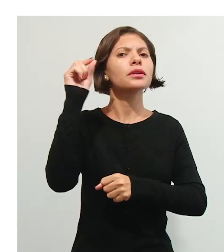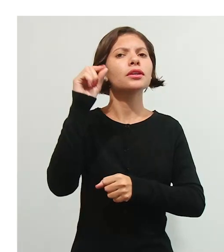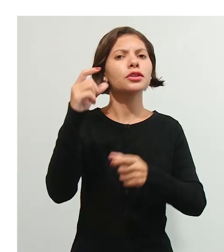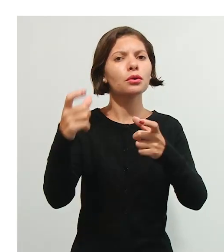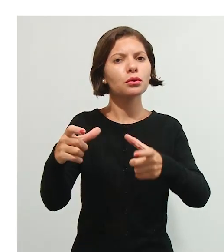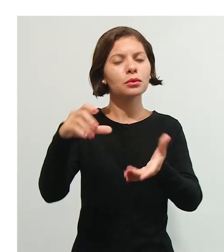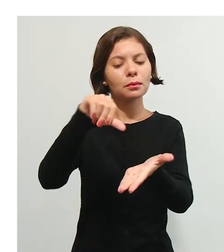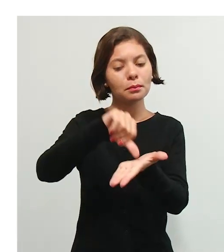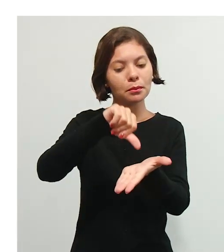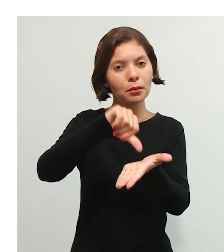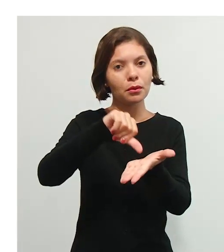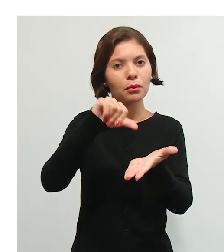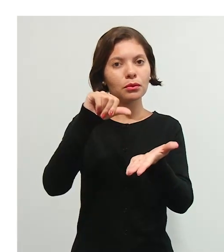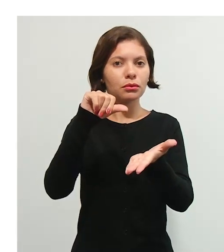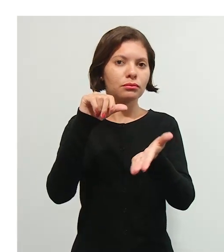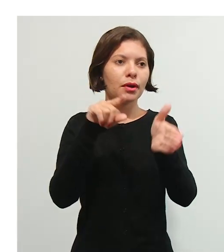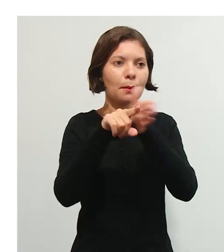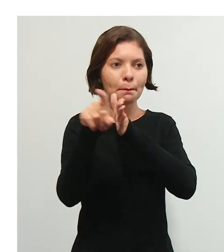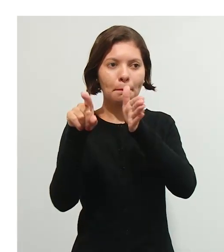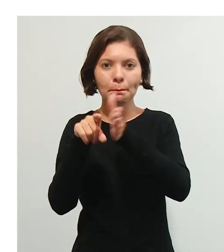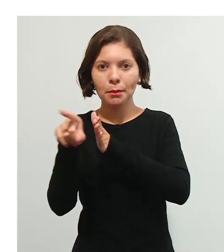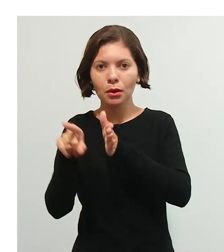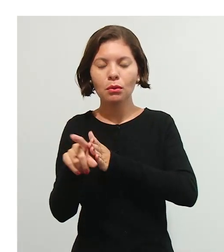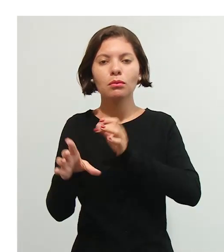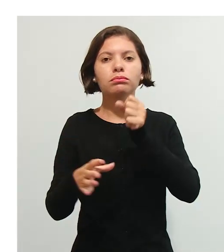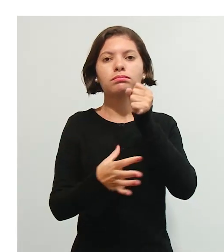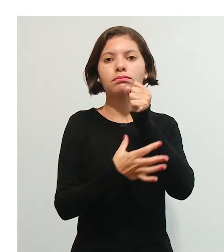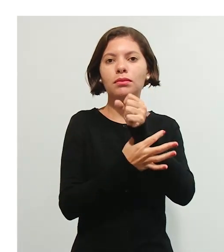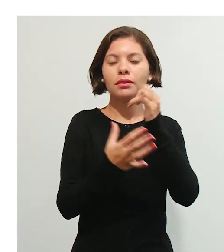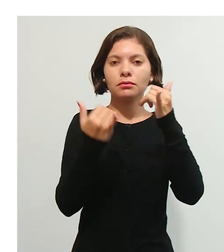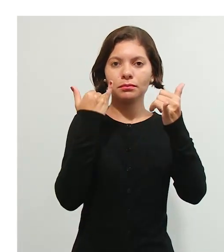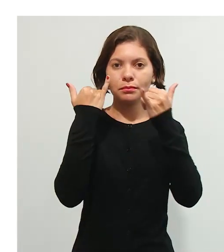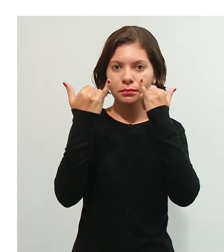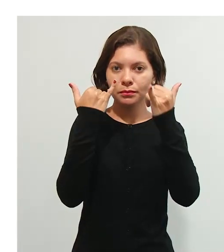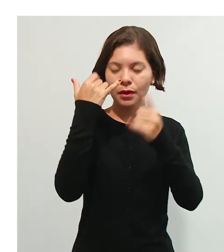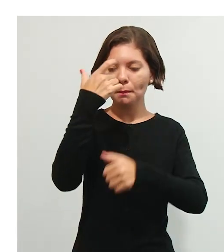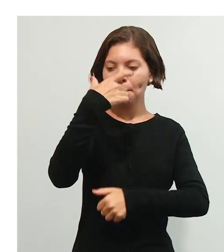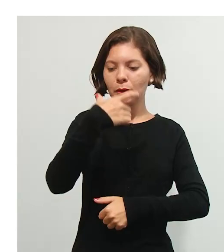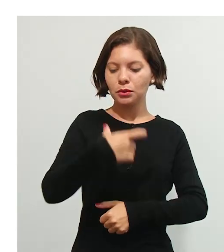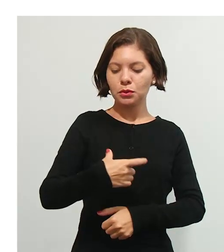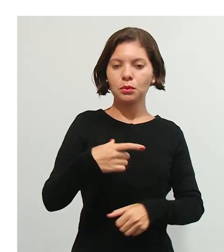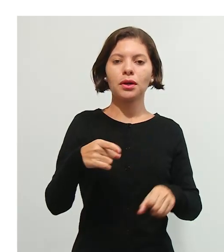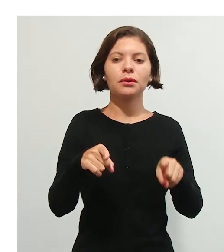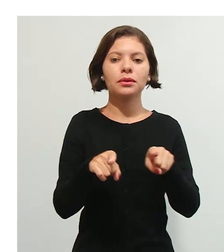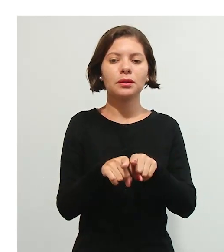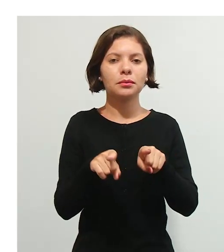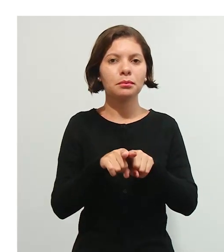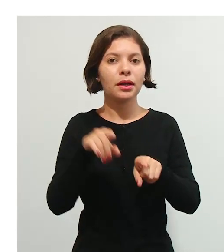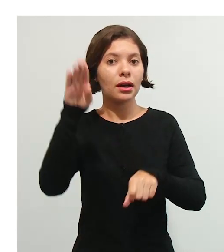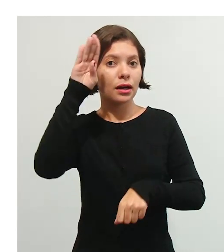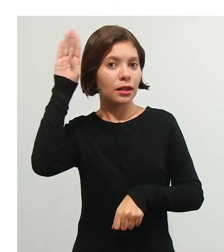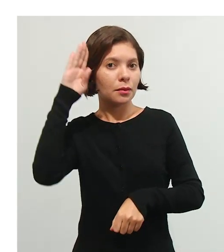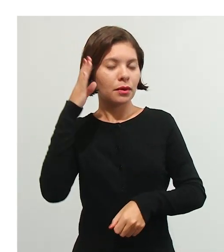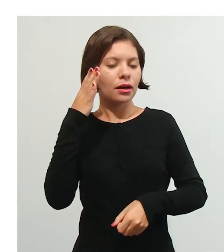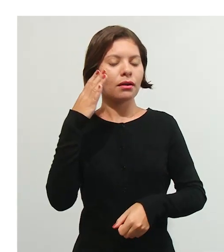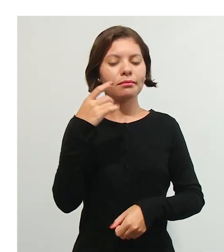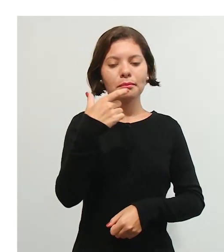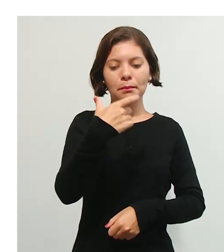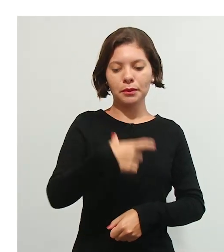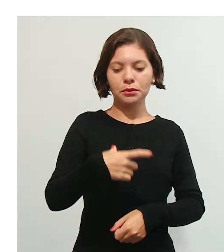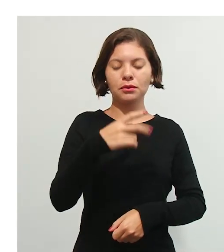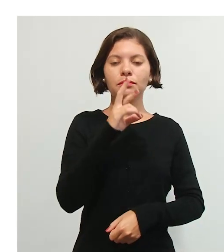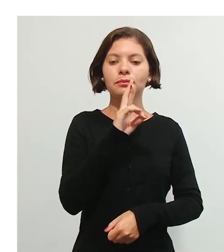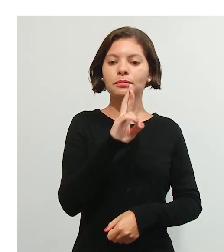elaborar perguntas que garantam as informações pessoais e acadêmicas do colaborador que vai responder